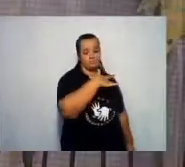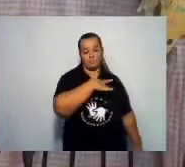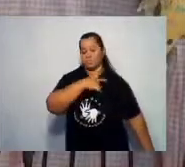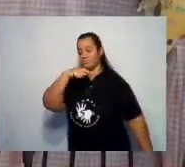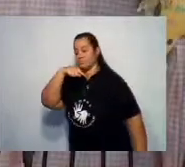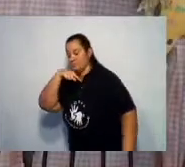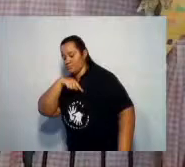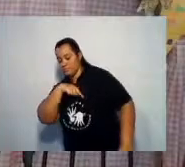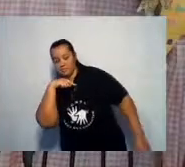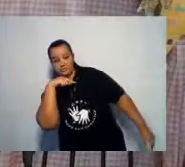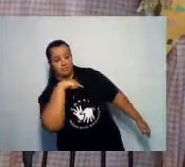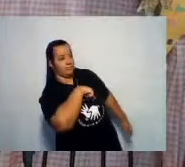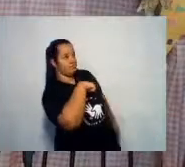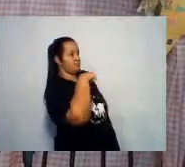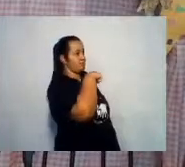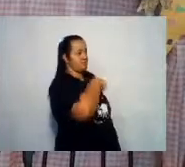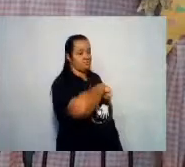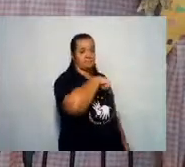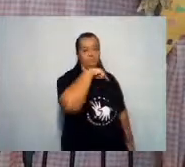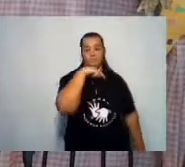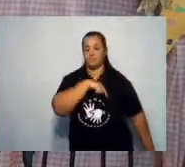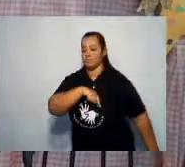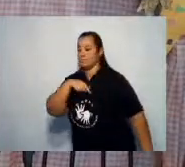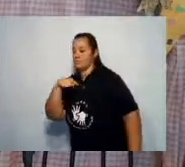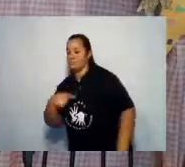Das paixões que vem de dentro,